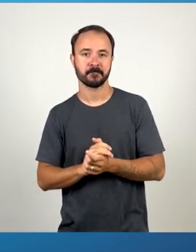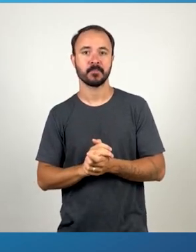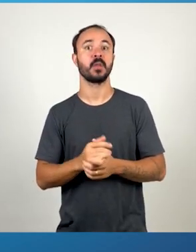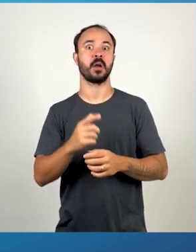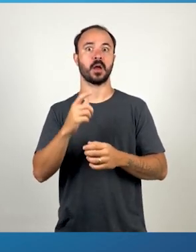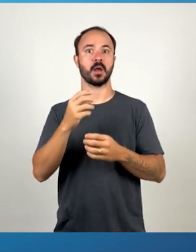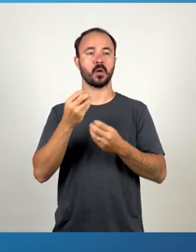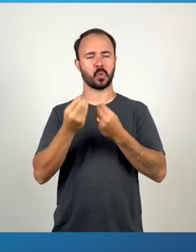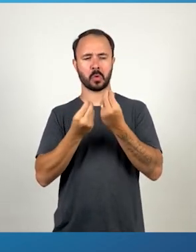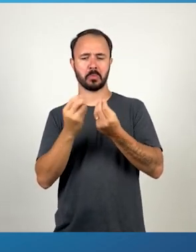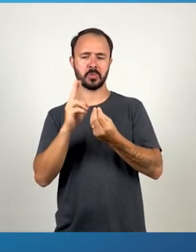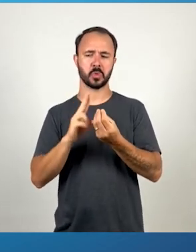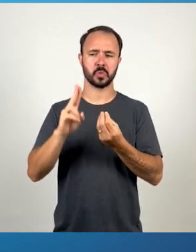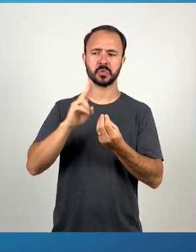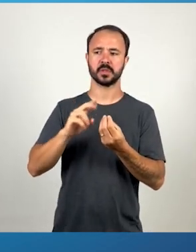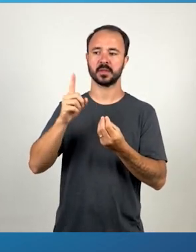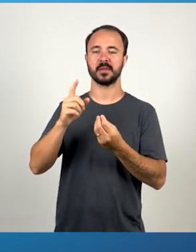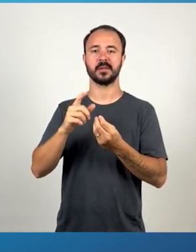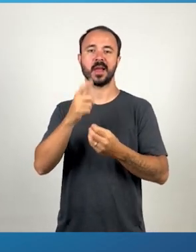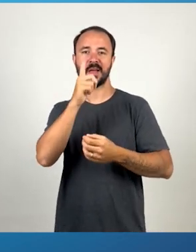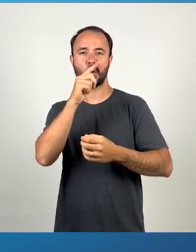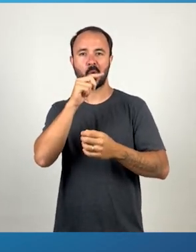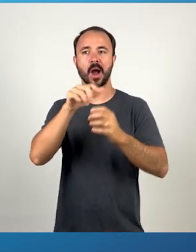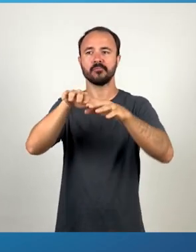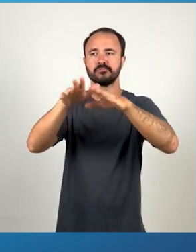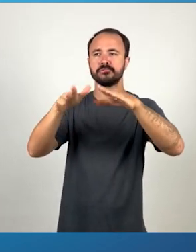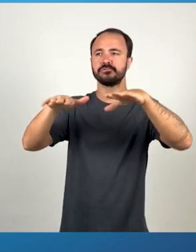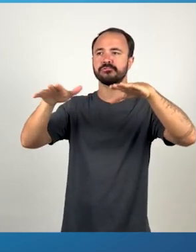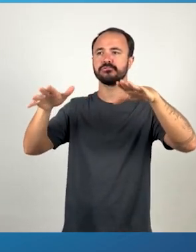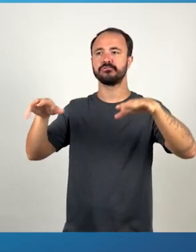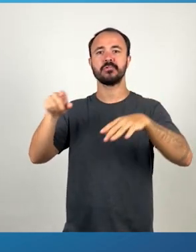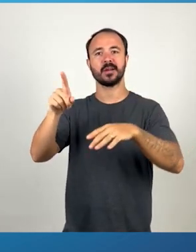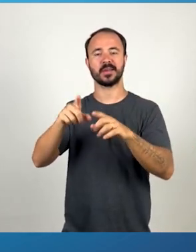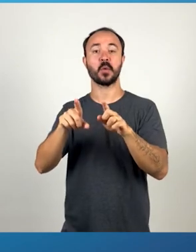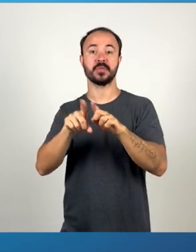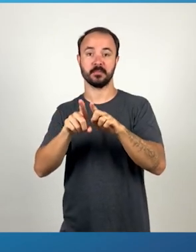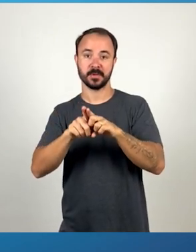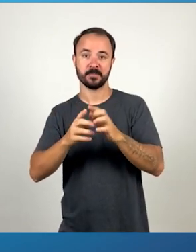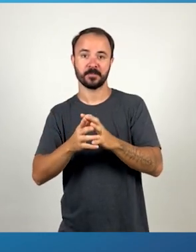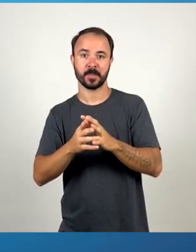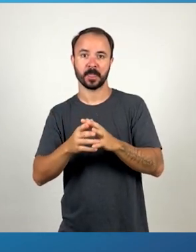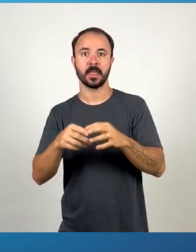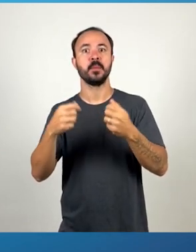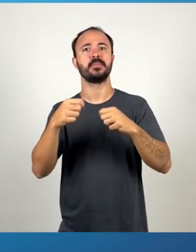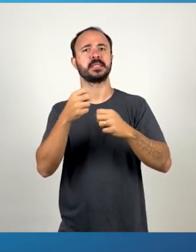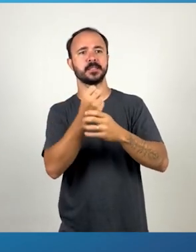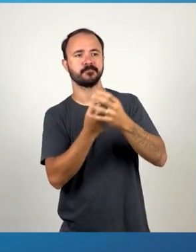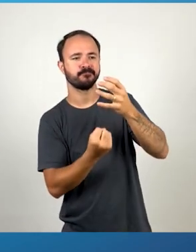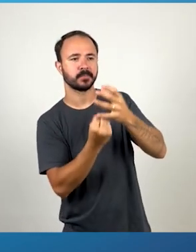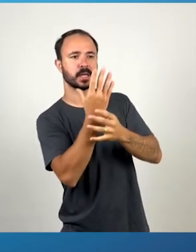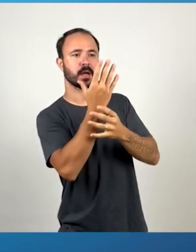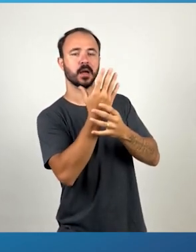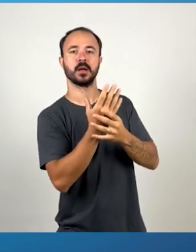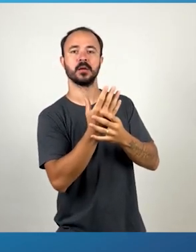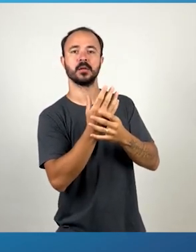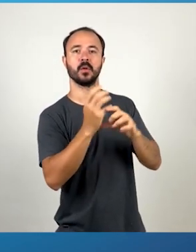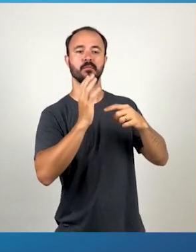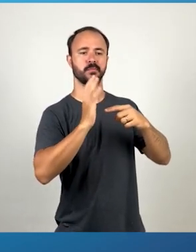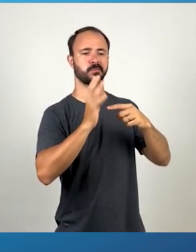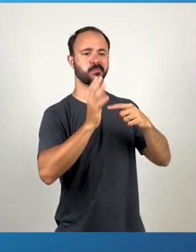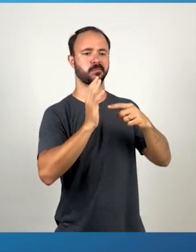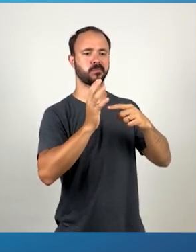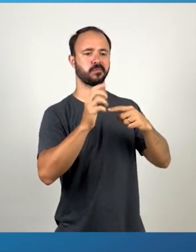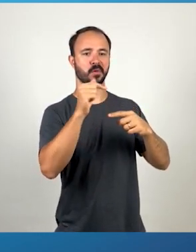cinética das ondas em energia elétrica, é necessária a construção de geradores. Após ser construída, uma barragem